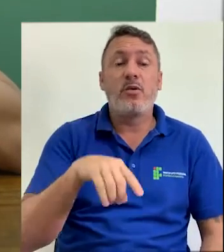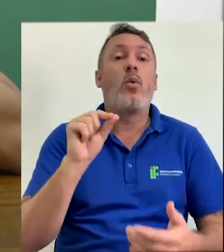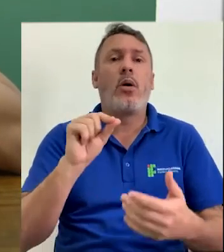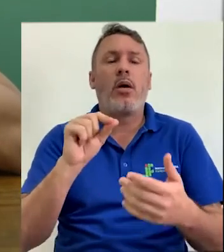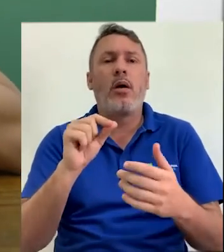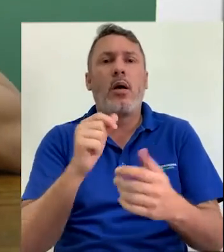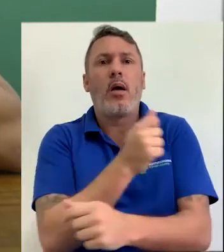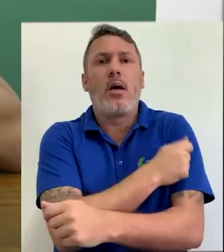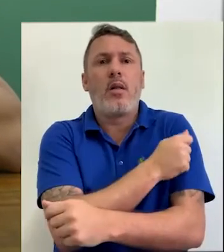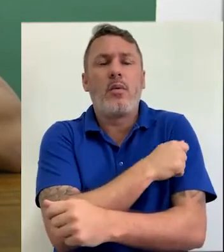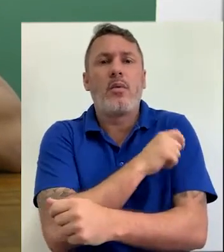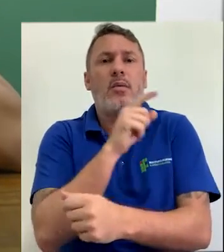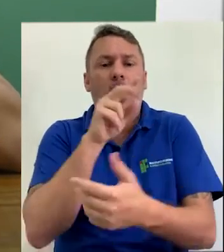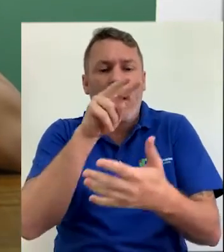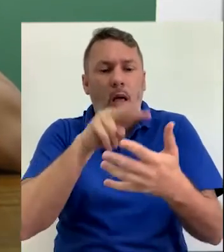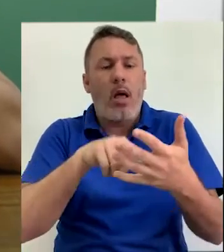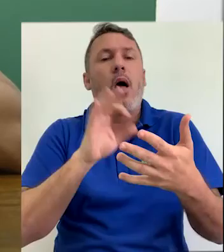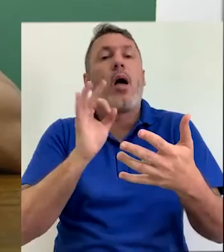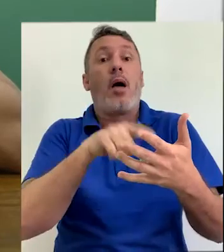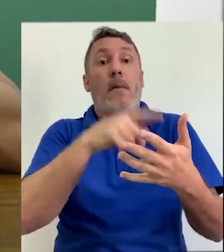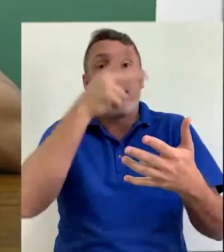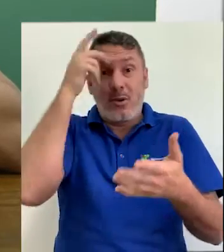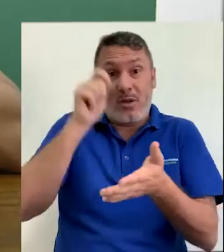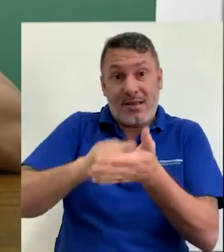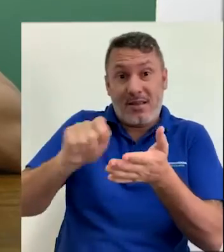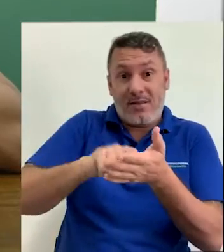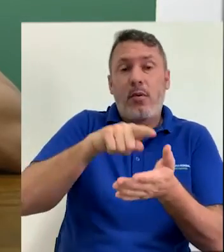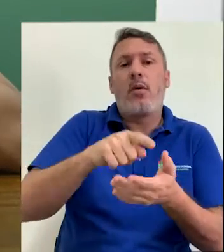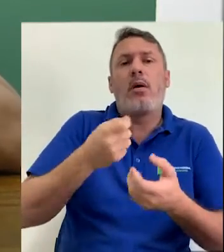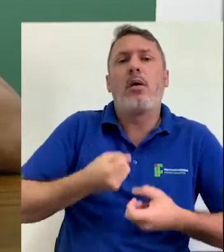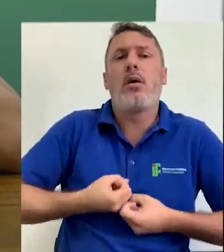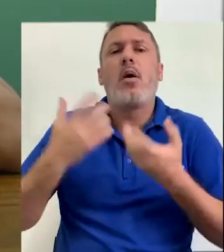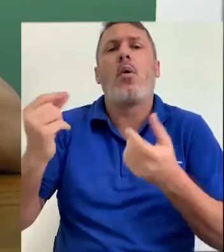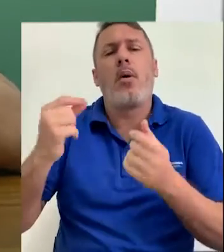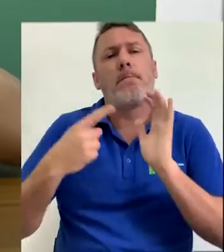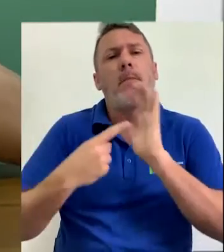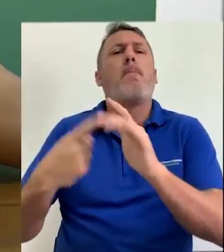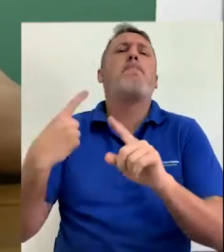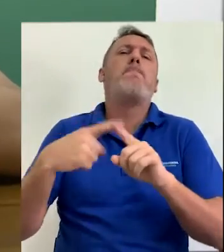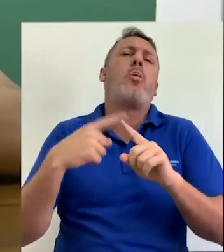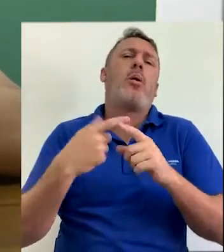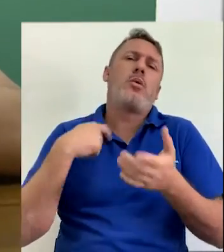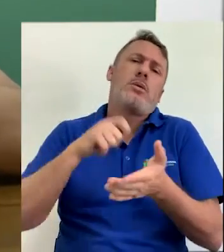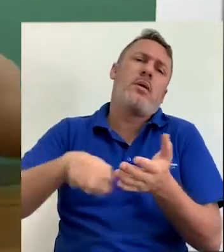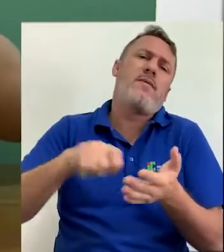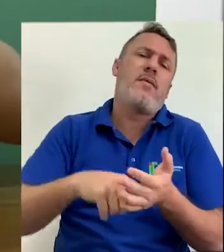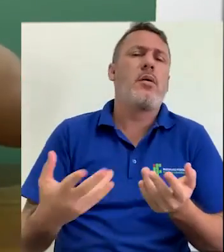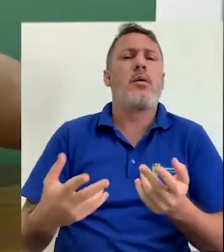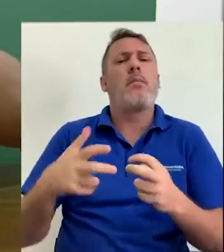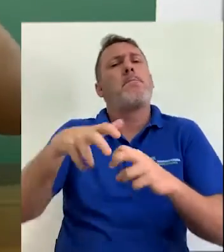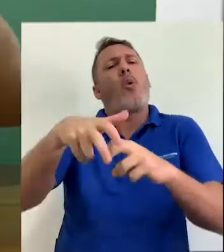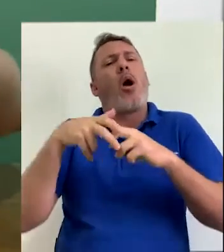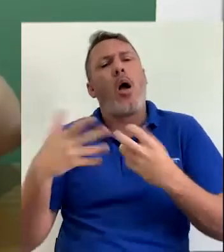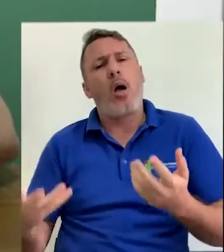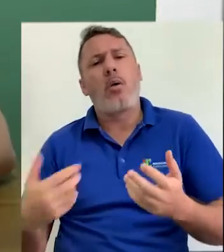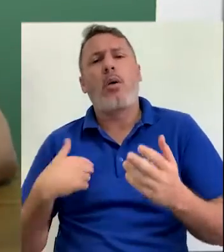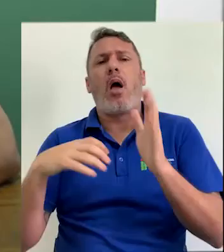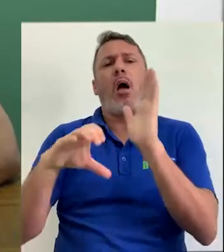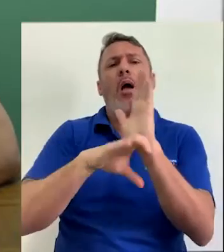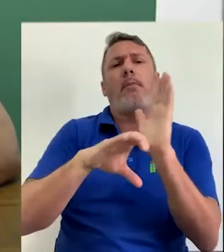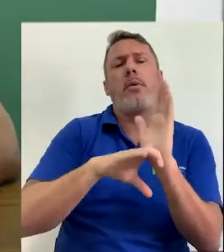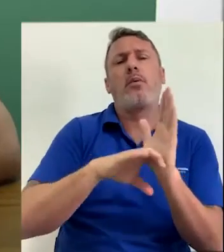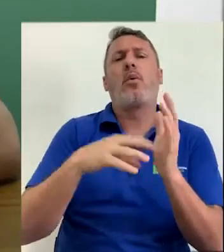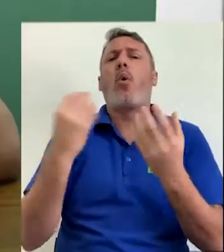as razões daquela obra. É o momento que o autor mostra como que os capítulos muitas vezes estão